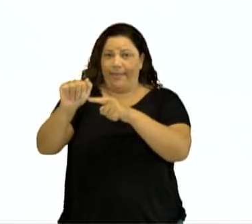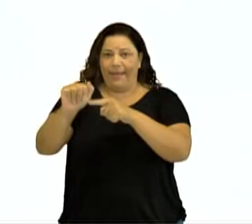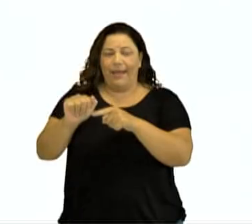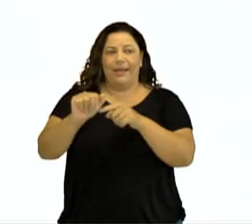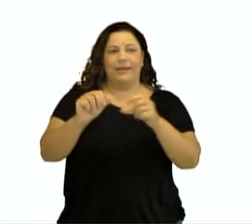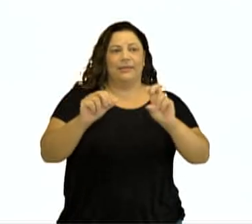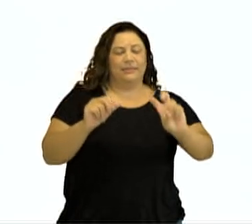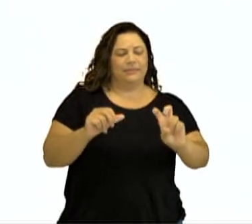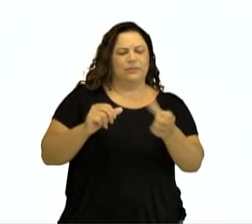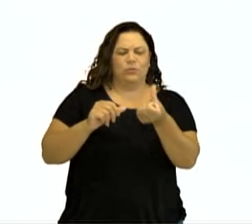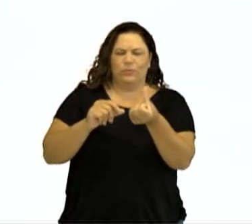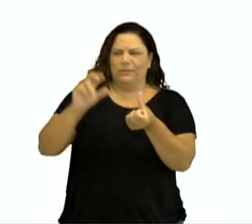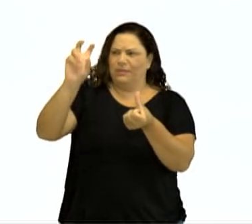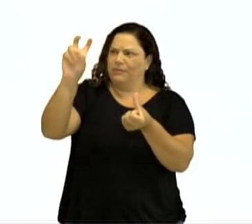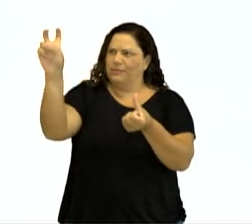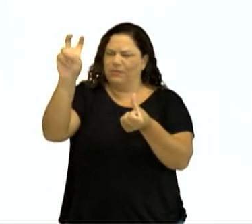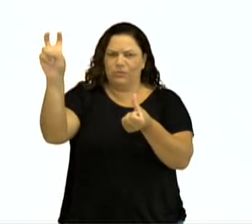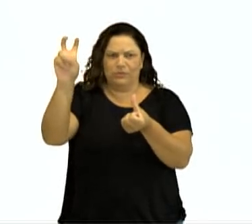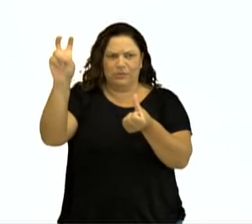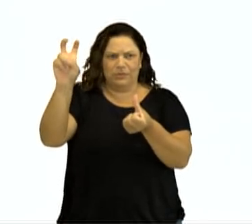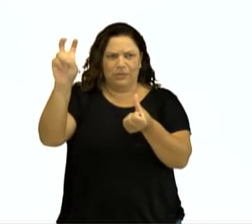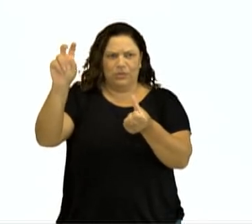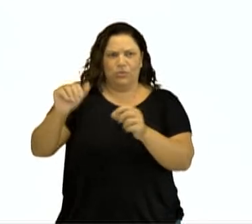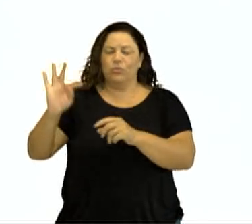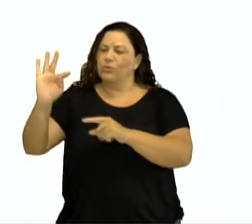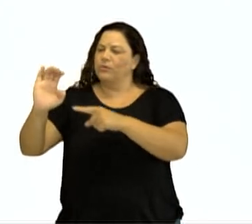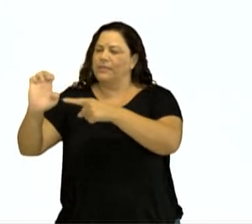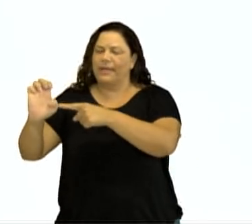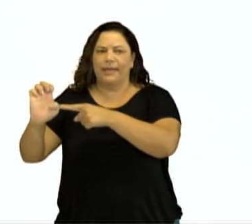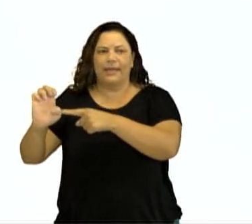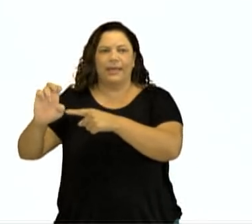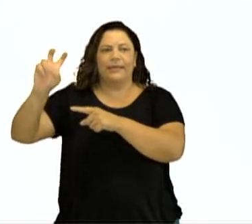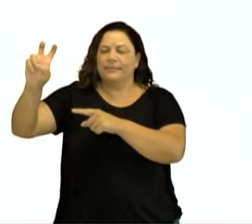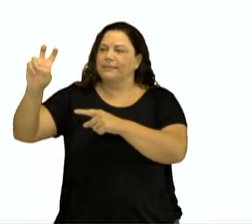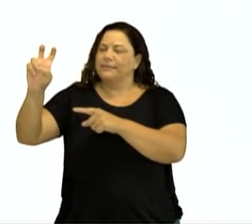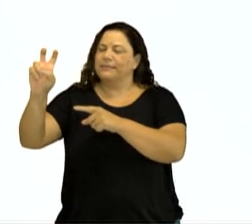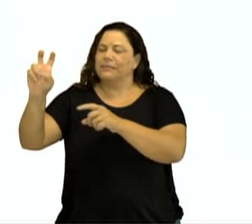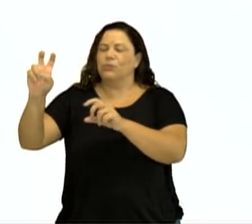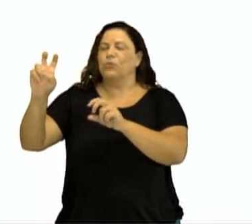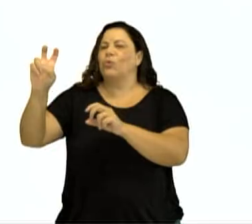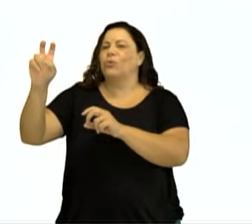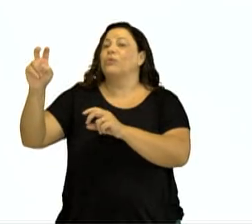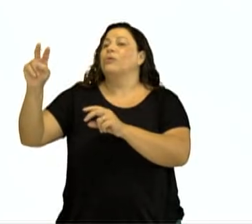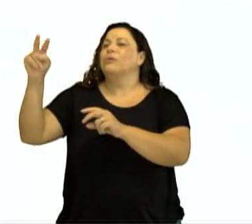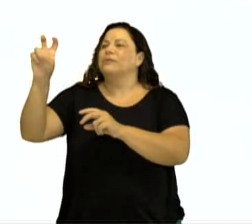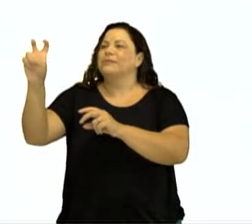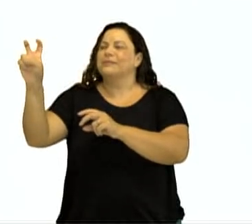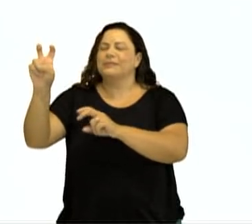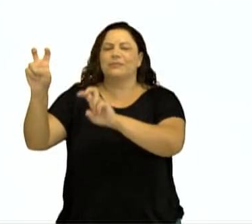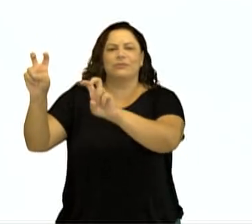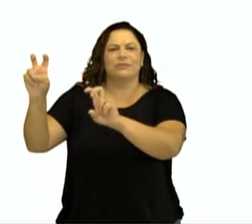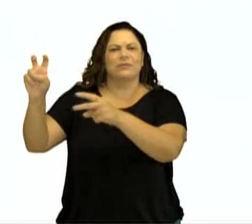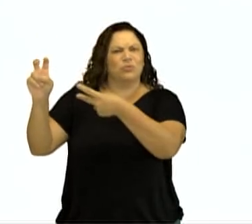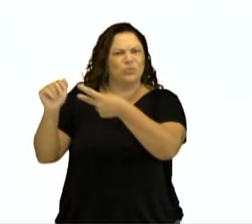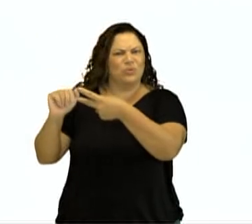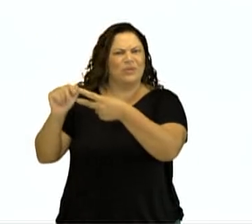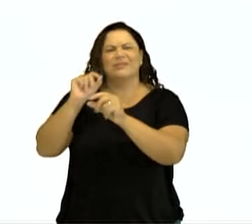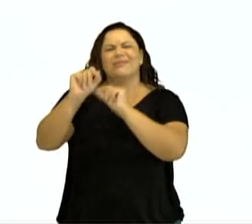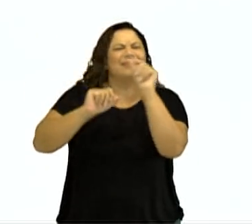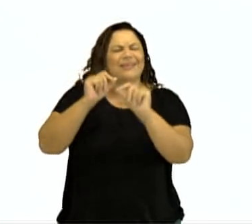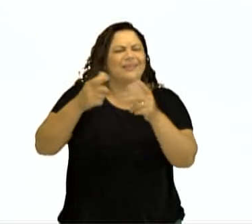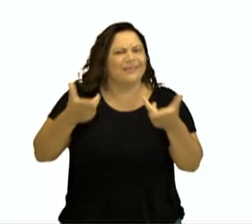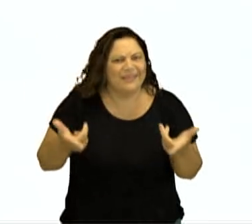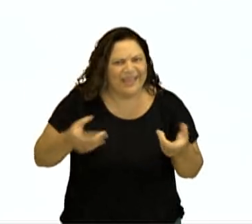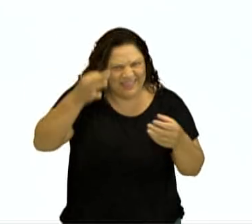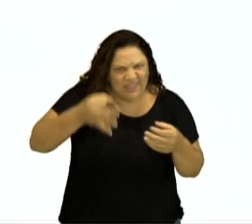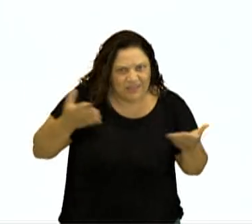aqui embaixo, 55. E o telúrio ali, 52 e 55. Ó, notem como é uma pegadinha. Vocês estão vendo ali